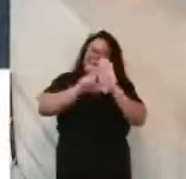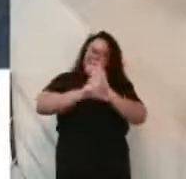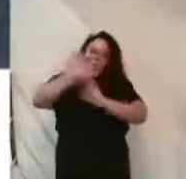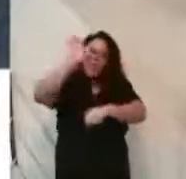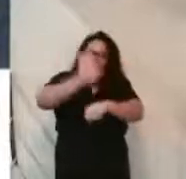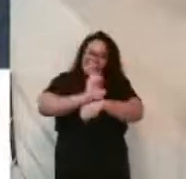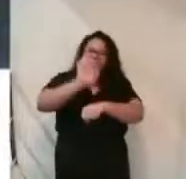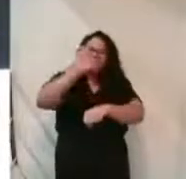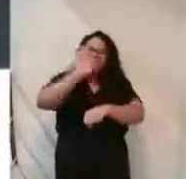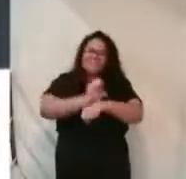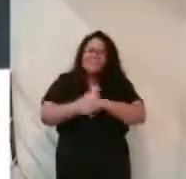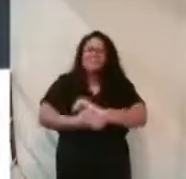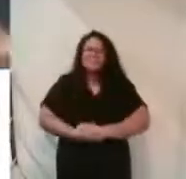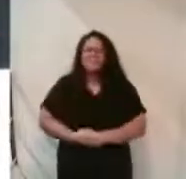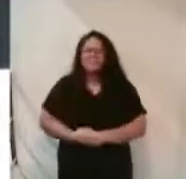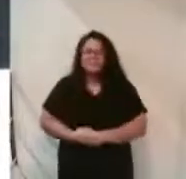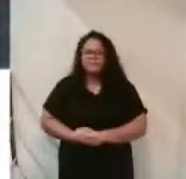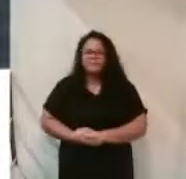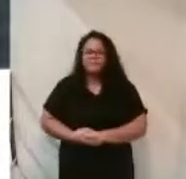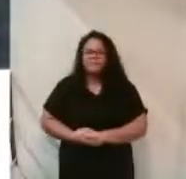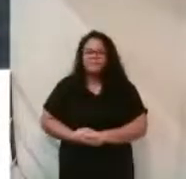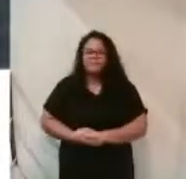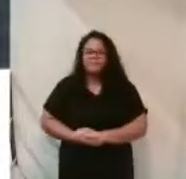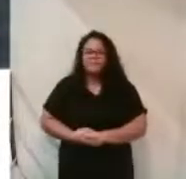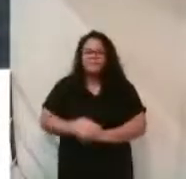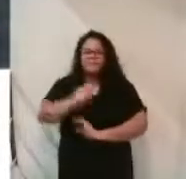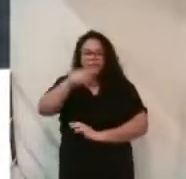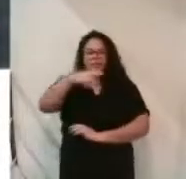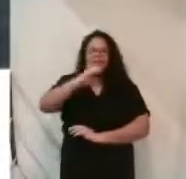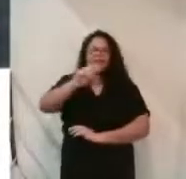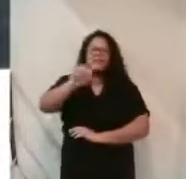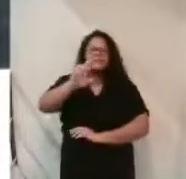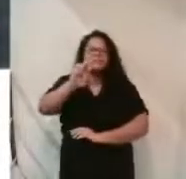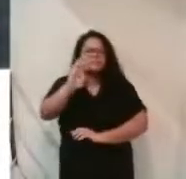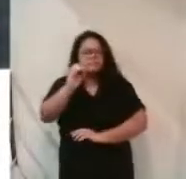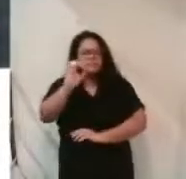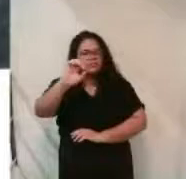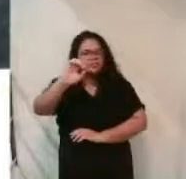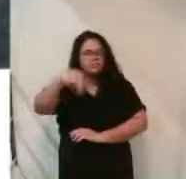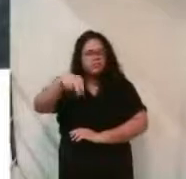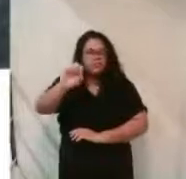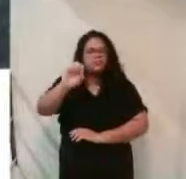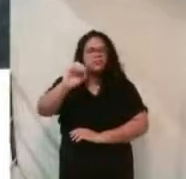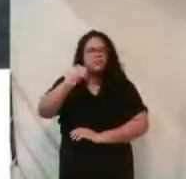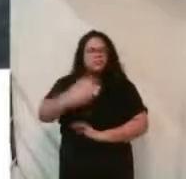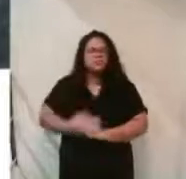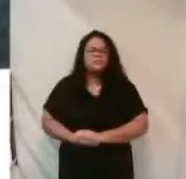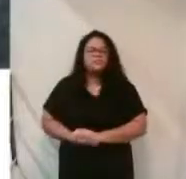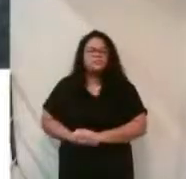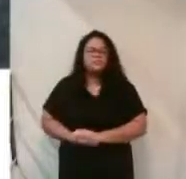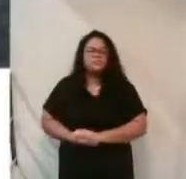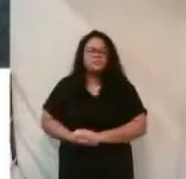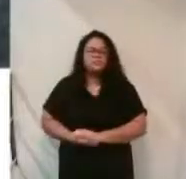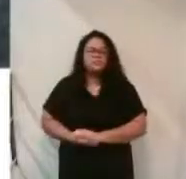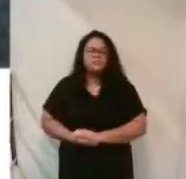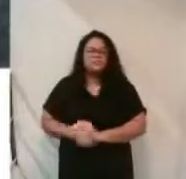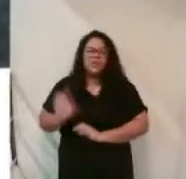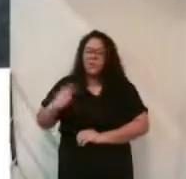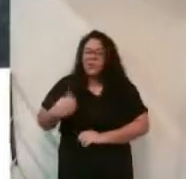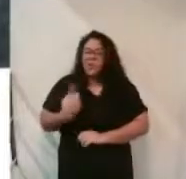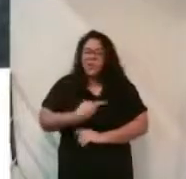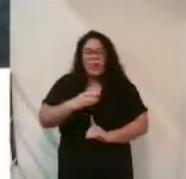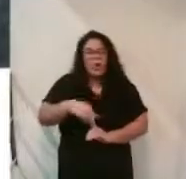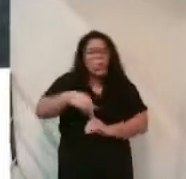de neutralização de carbono. E nós somos o único Estado no Brasil que tem esses dados desagregados, o inventário desagregado no